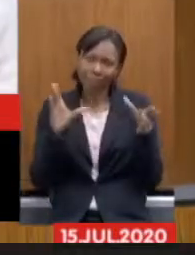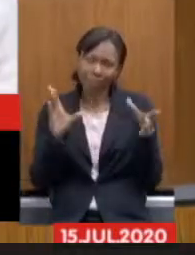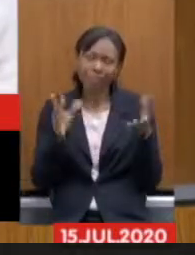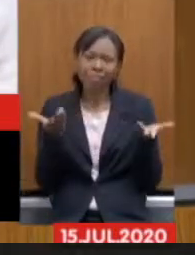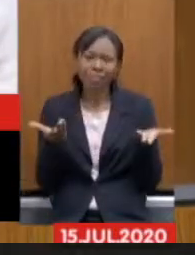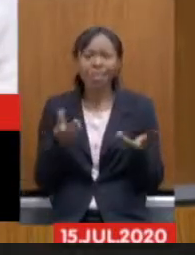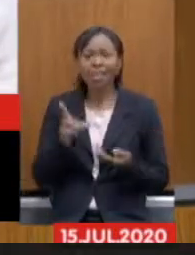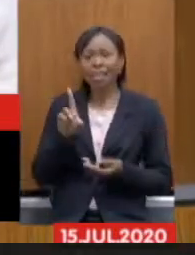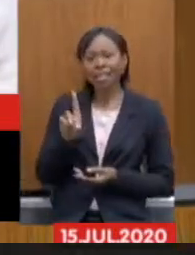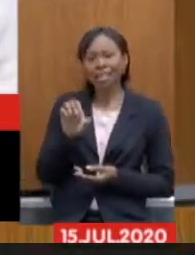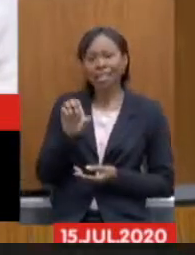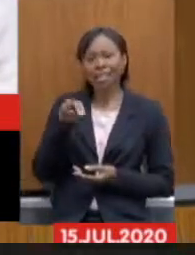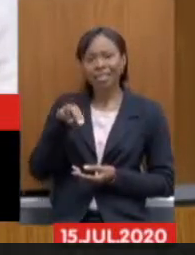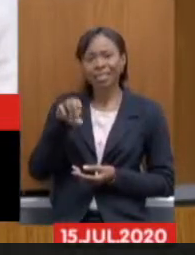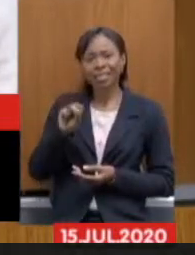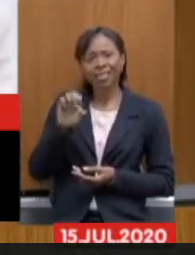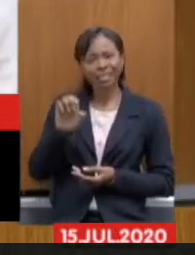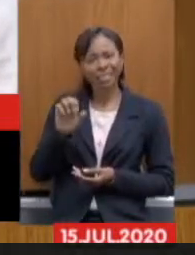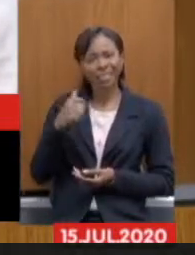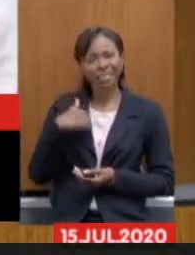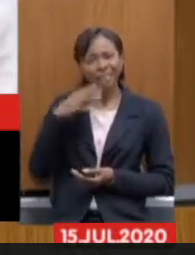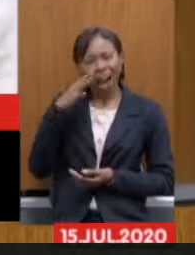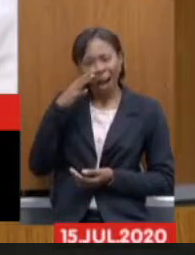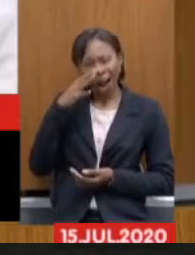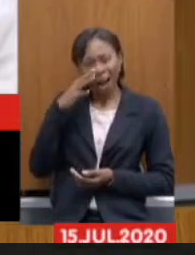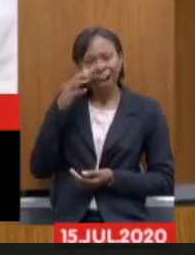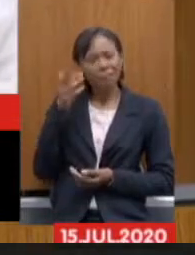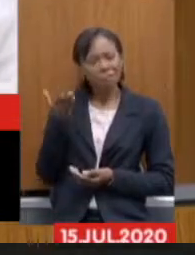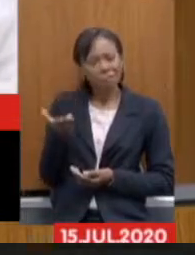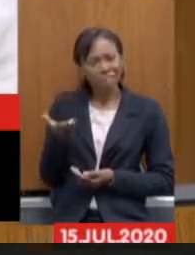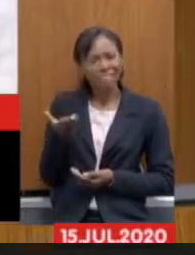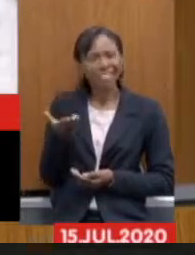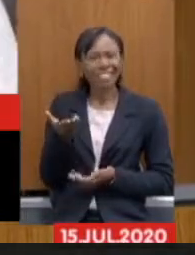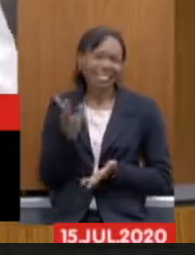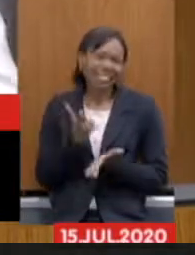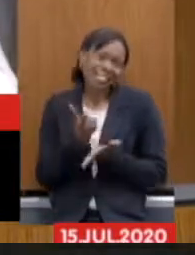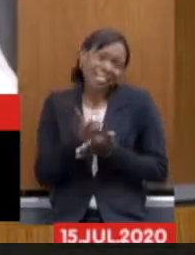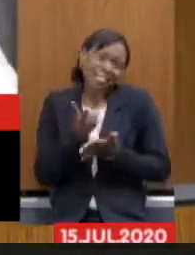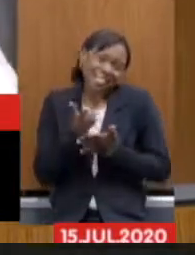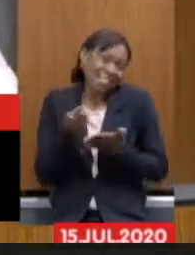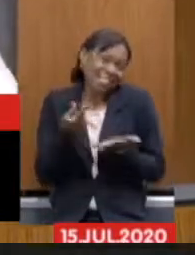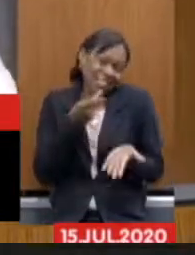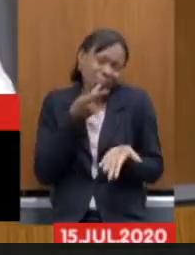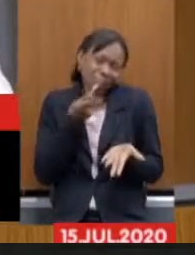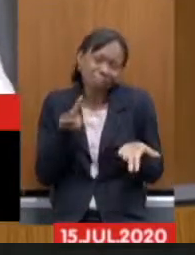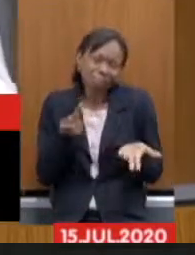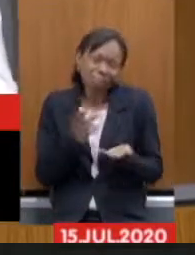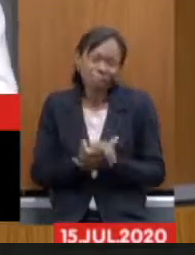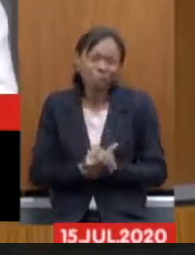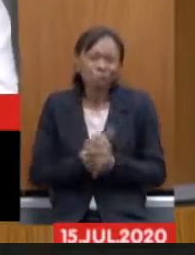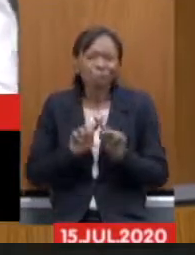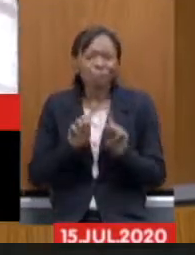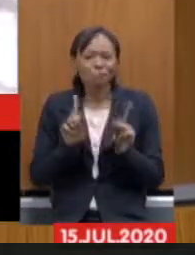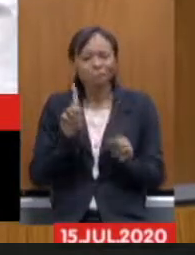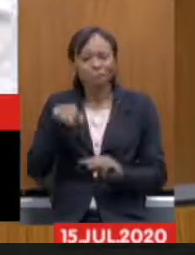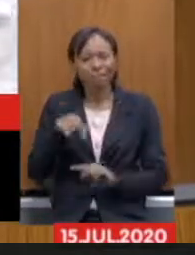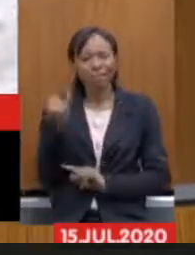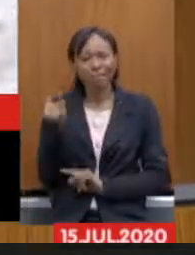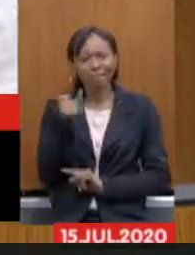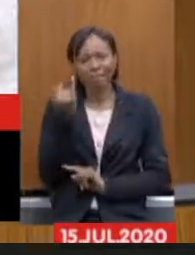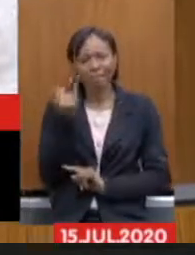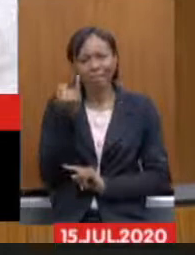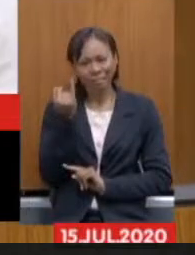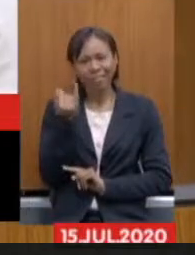eu não preciso dizer da admiração que tem por você né que já seria chover no molhado é a importância